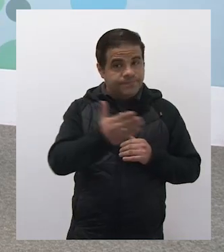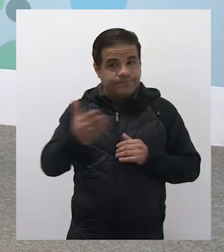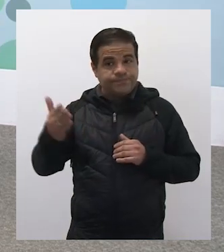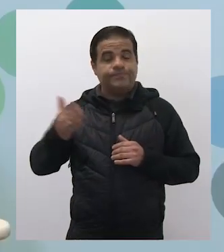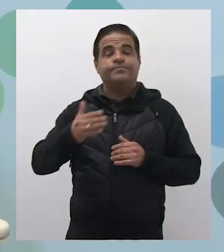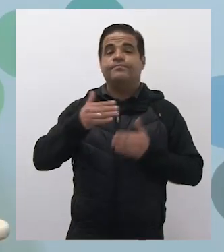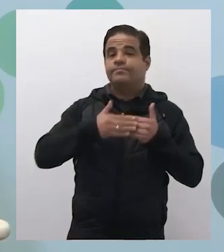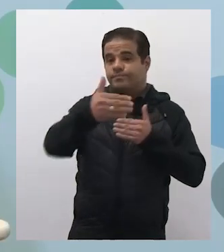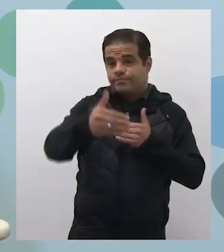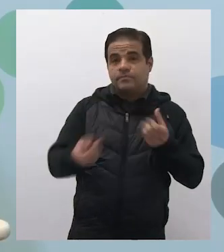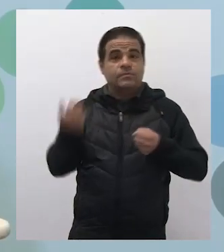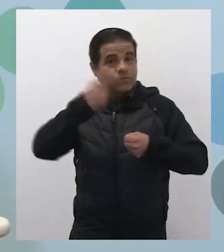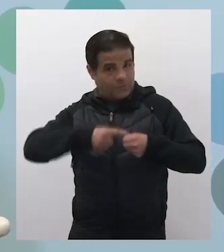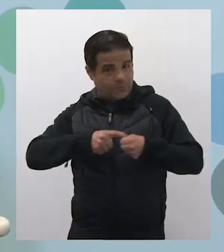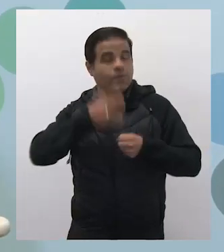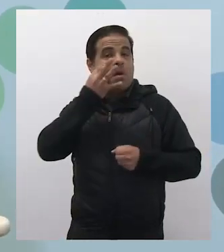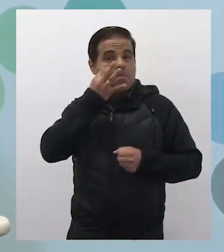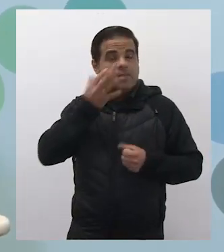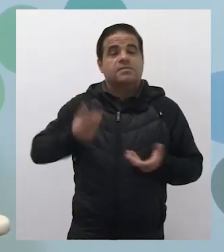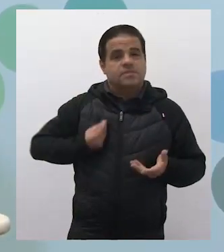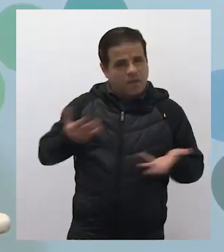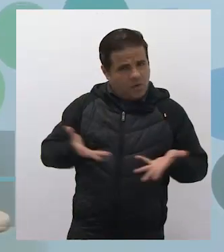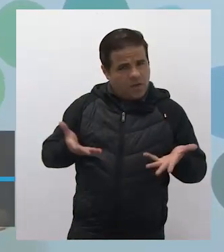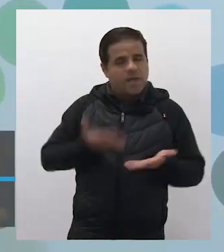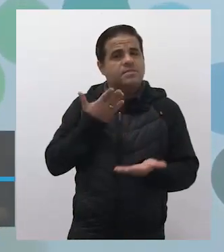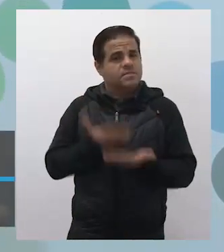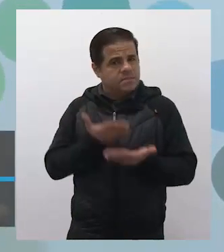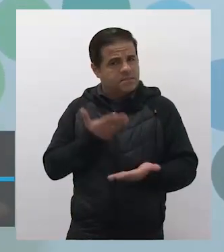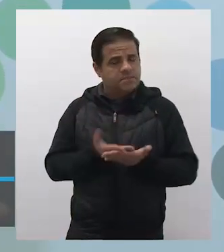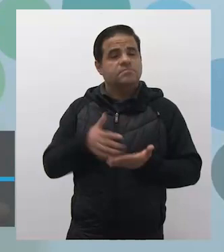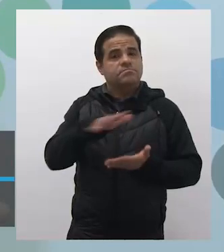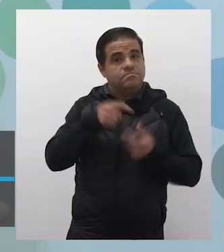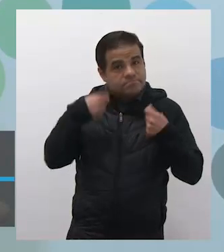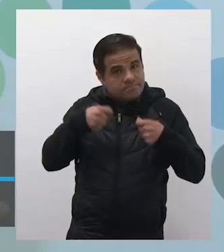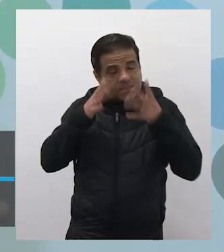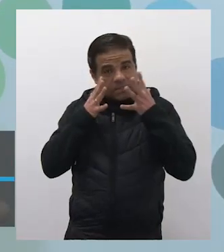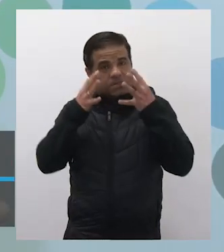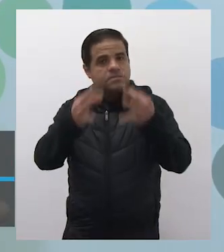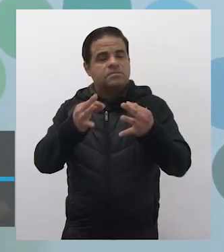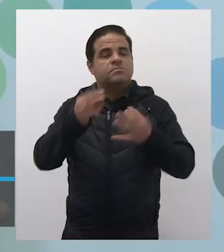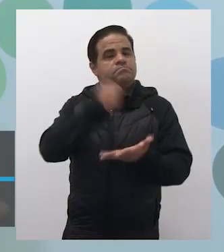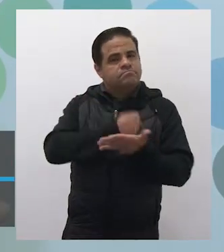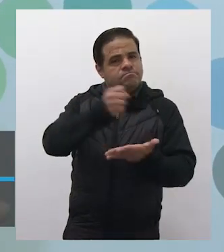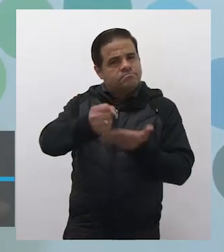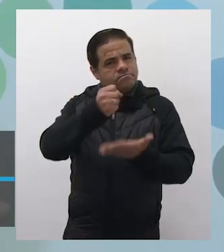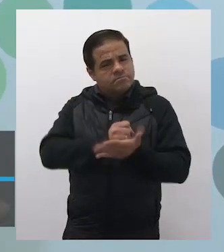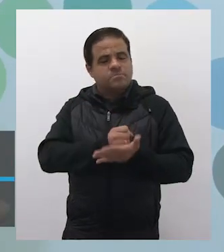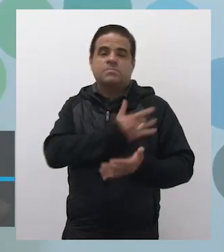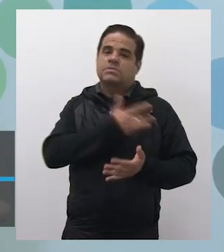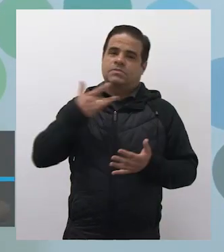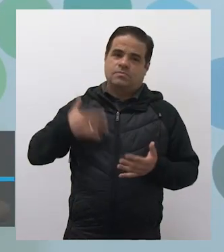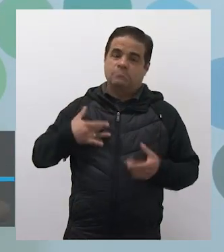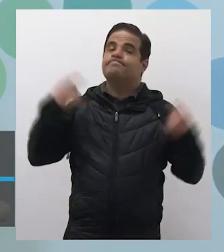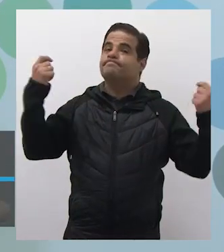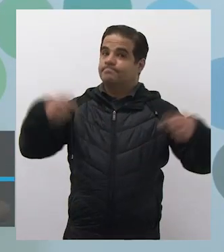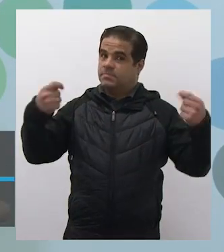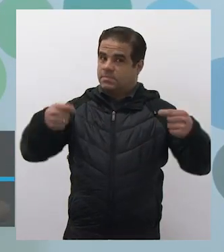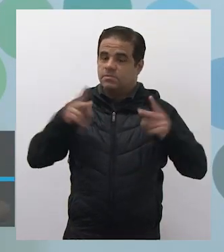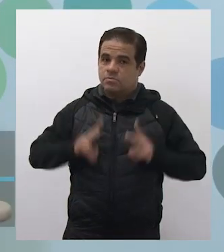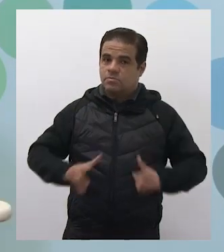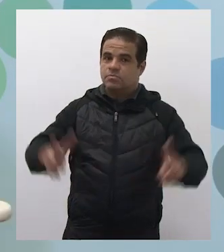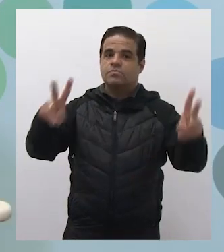nesse retorno presencial aí das aulas, tem que ficar atento aos protocolos de saúde. Vamos lembrar disso o tempo todo.